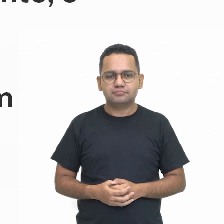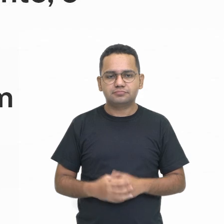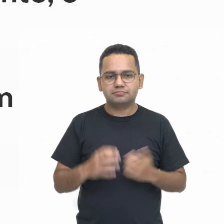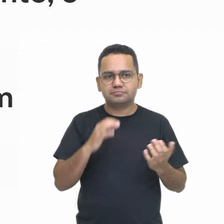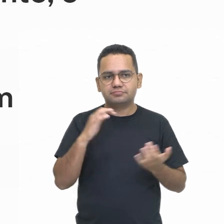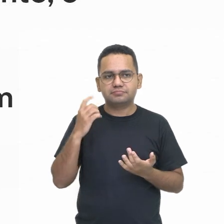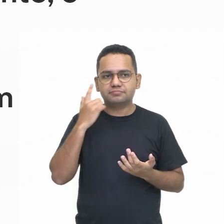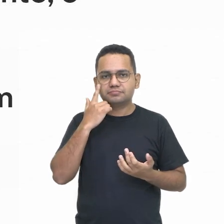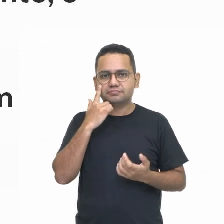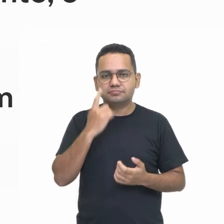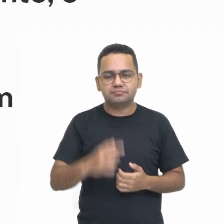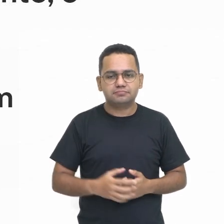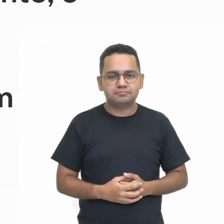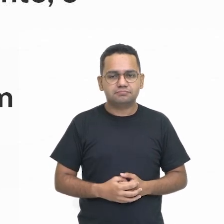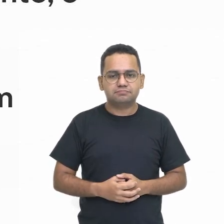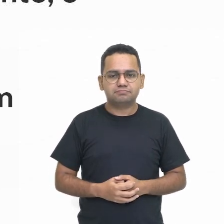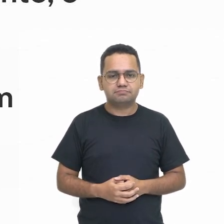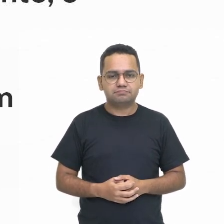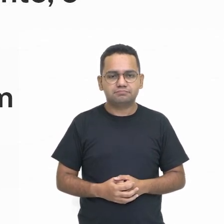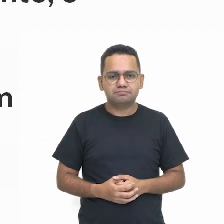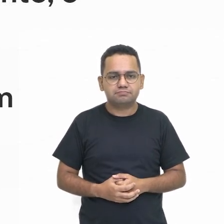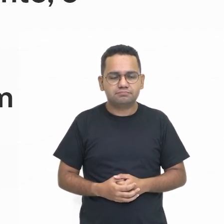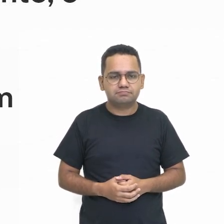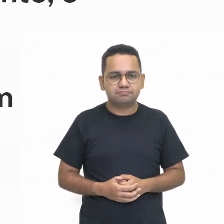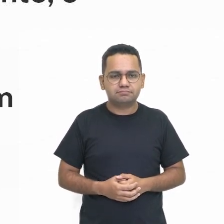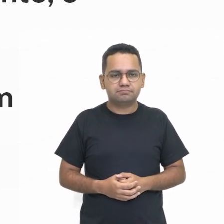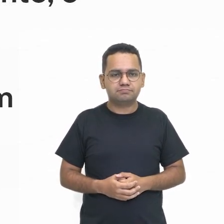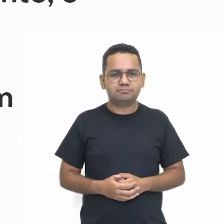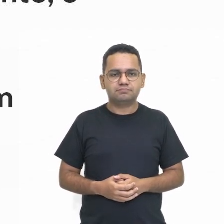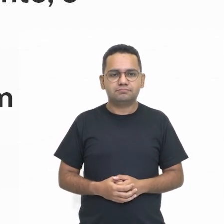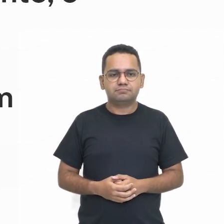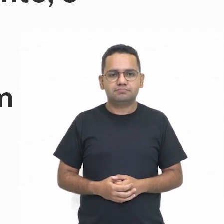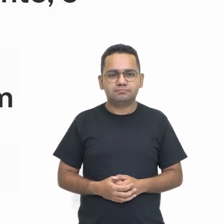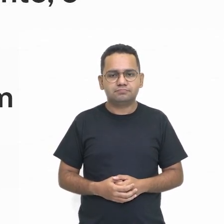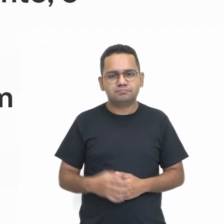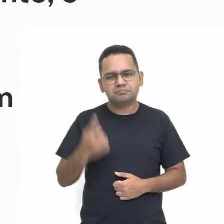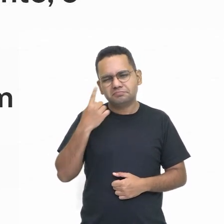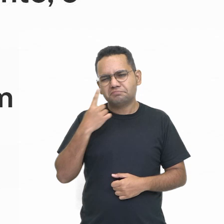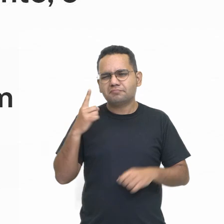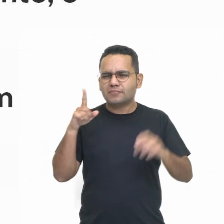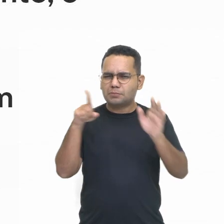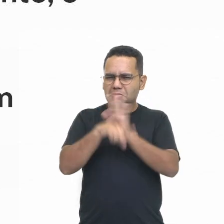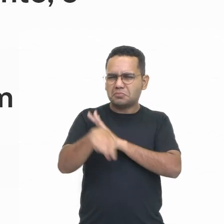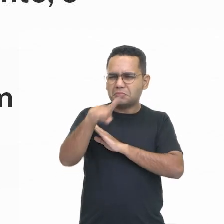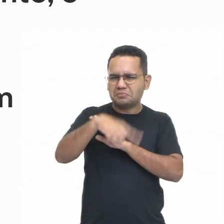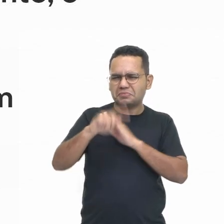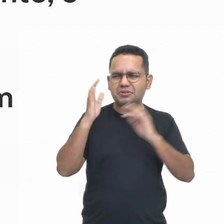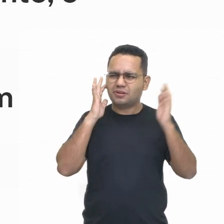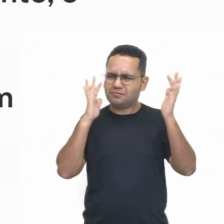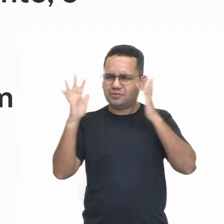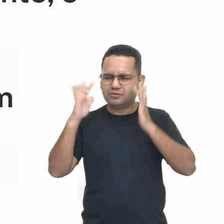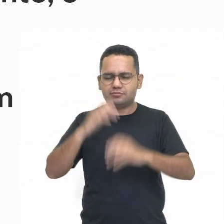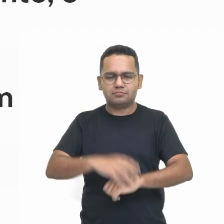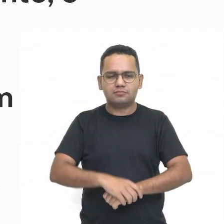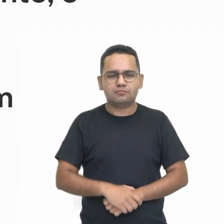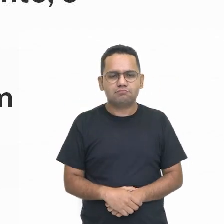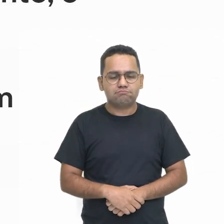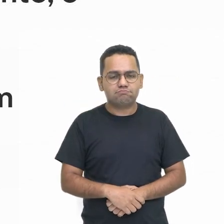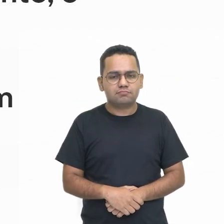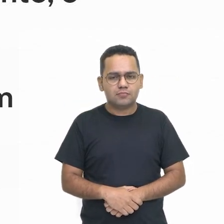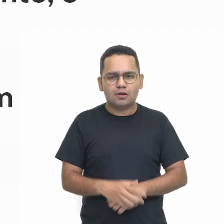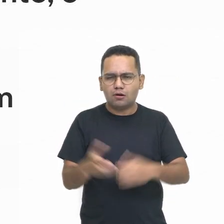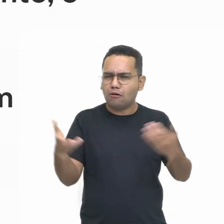né, encerramos esse momento justamente com essa pergunta, né? Quais são os desafios do Brasil